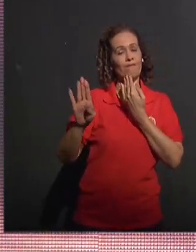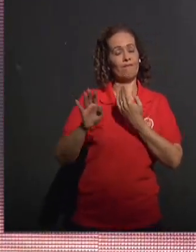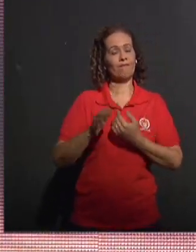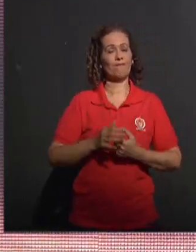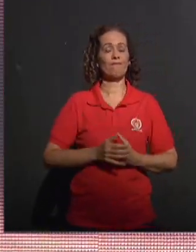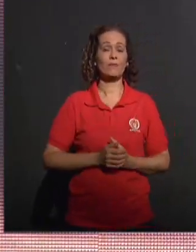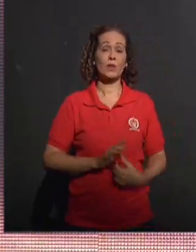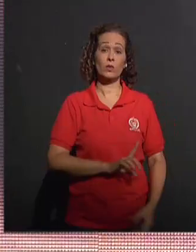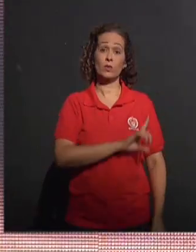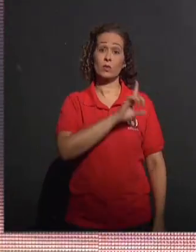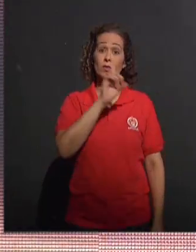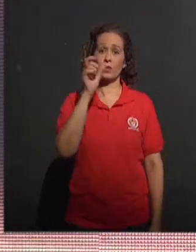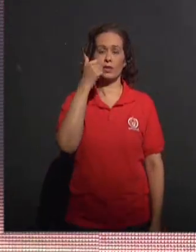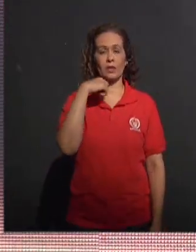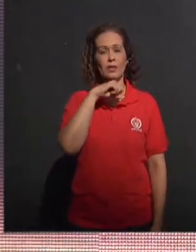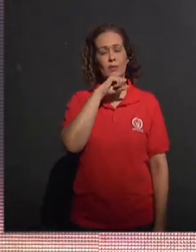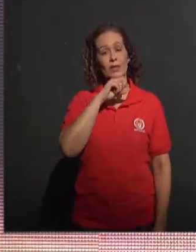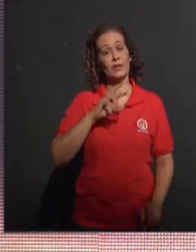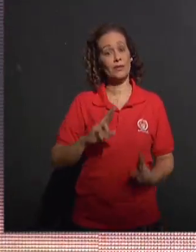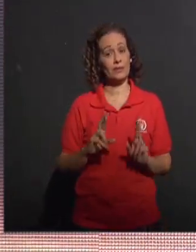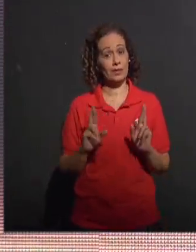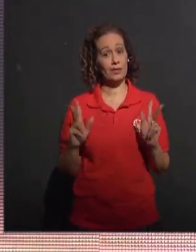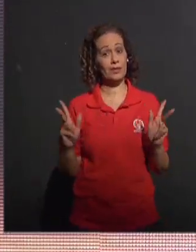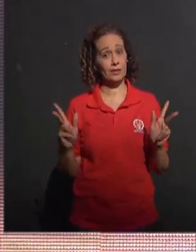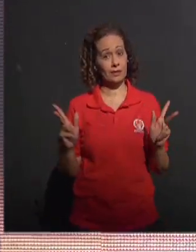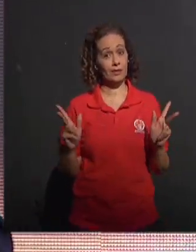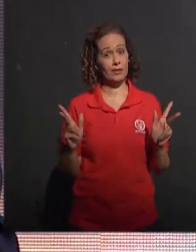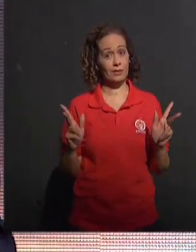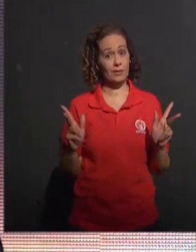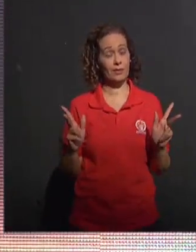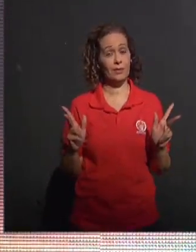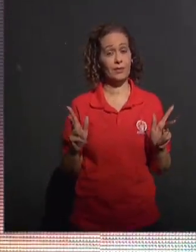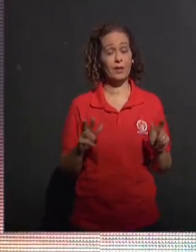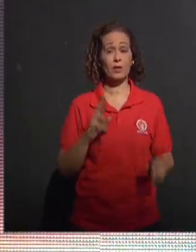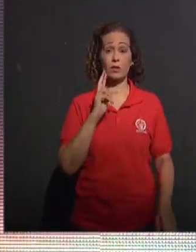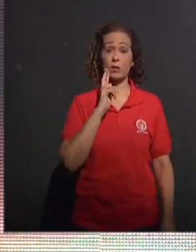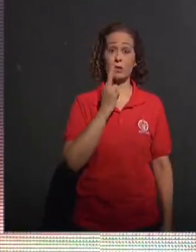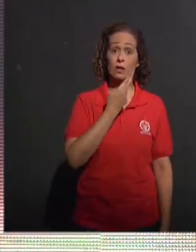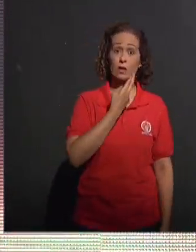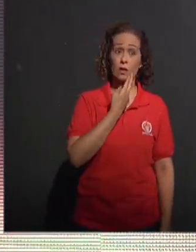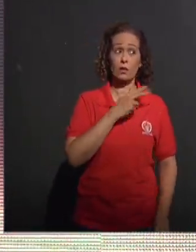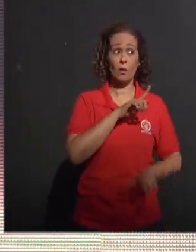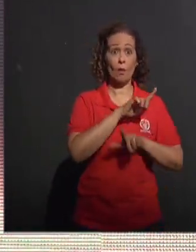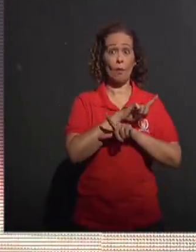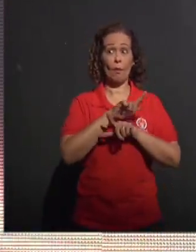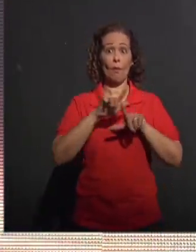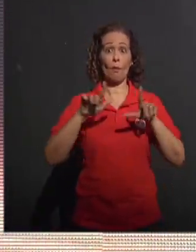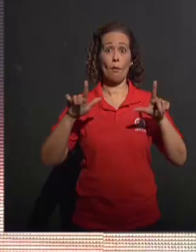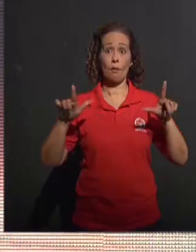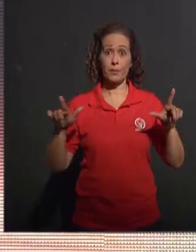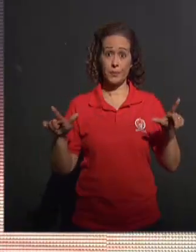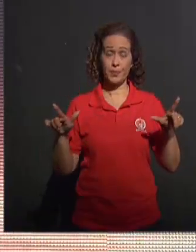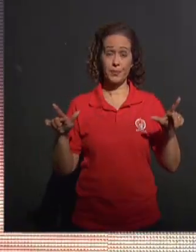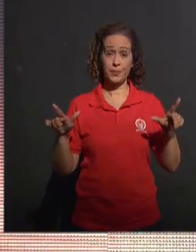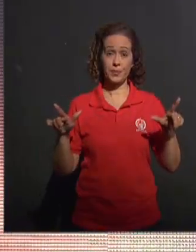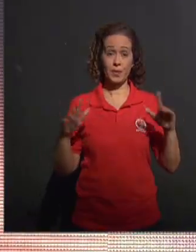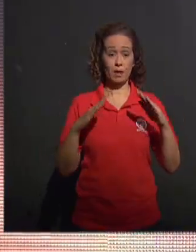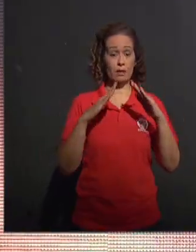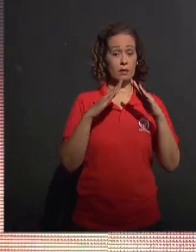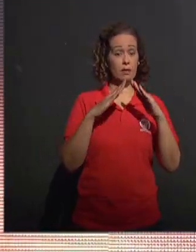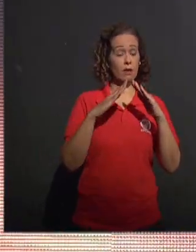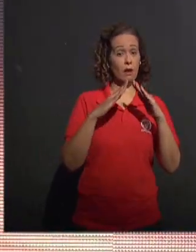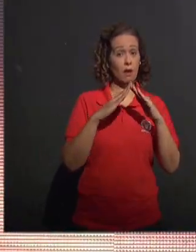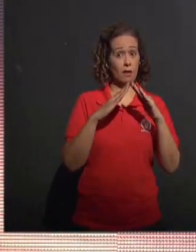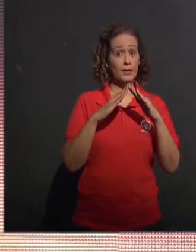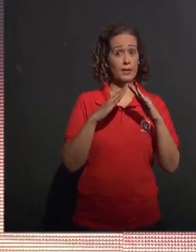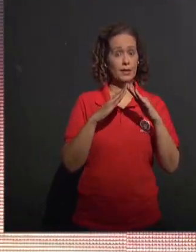um dia das mães tão diferente, os restaurantes vazios, as casas não estão